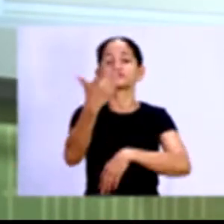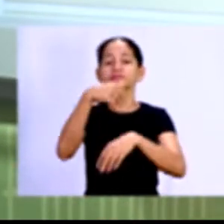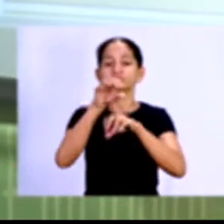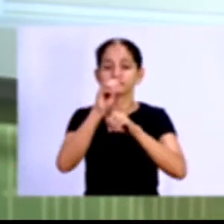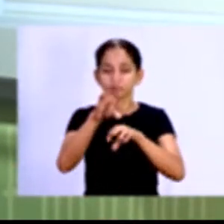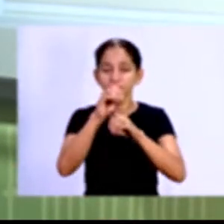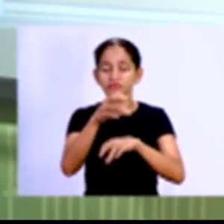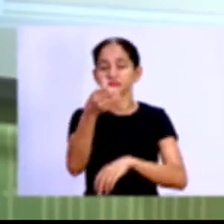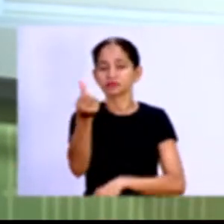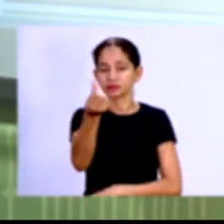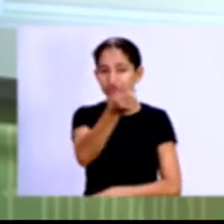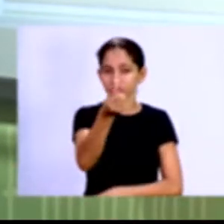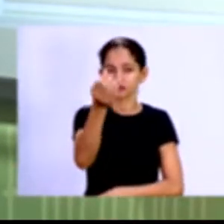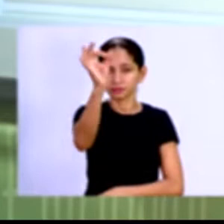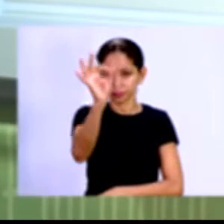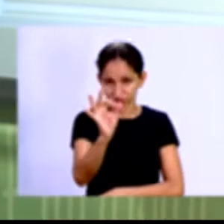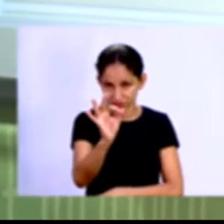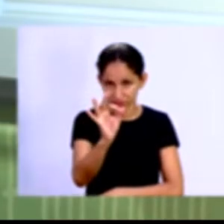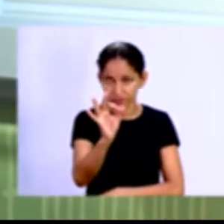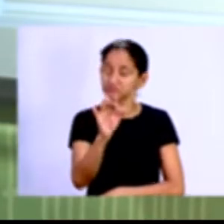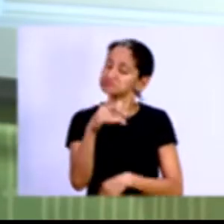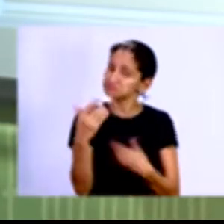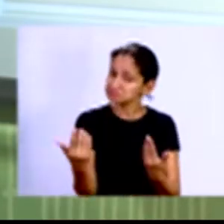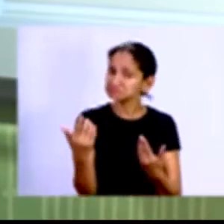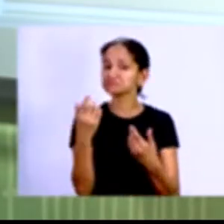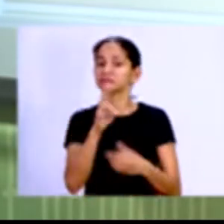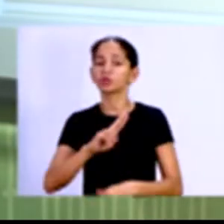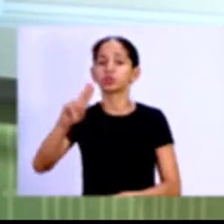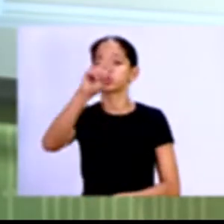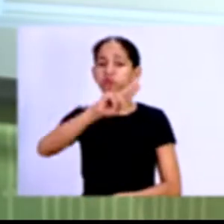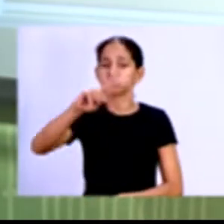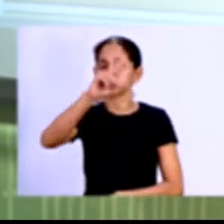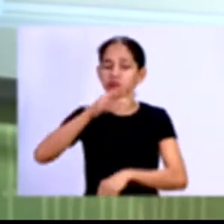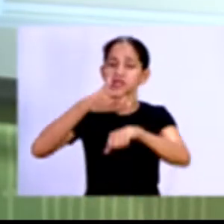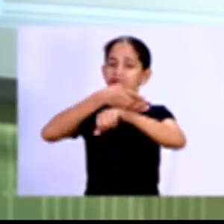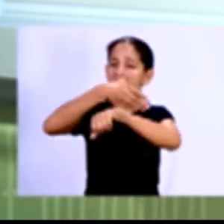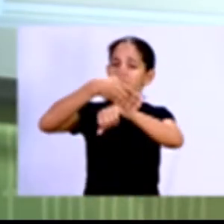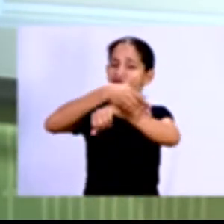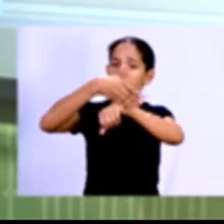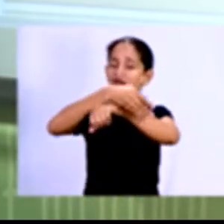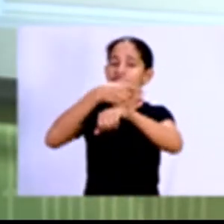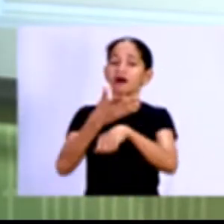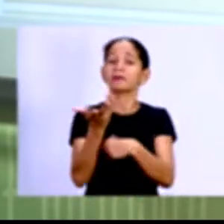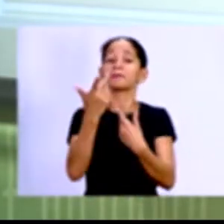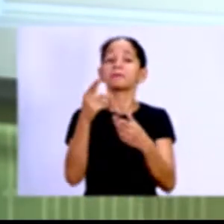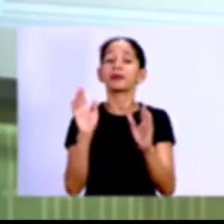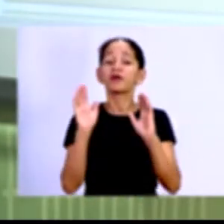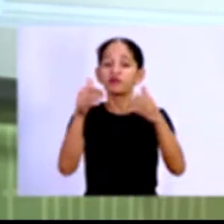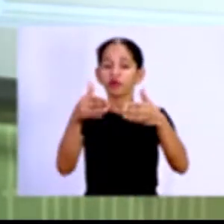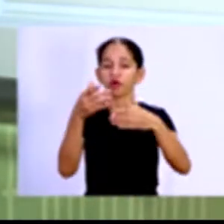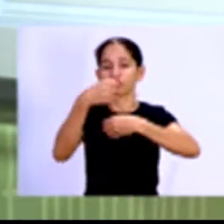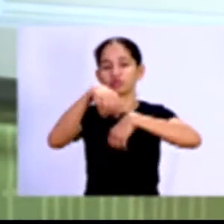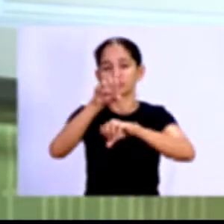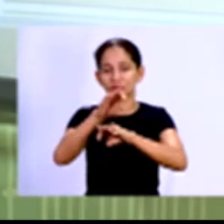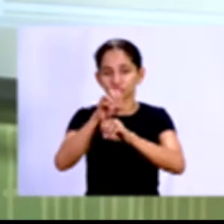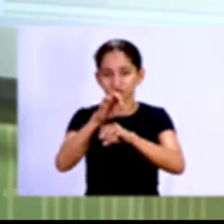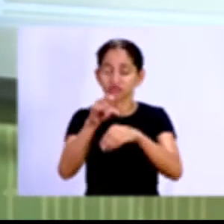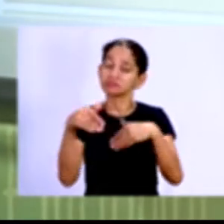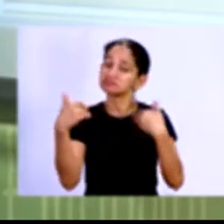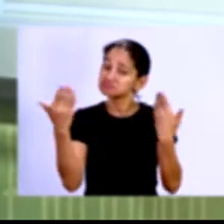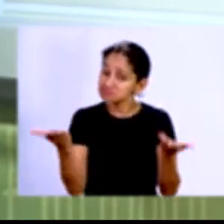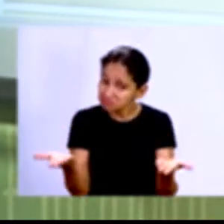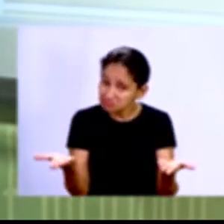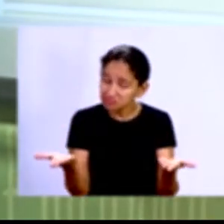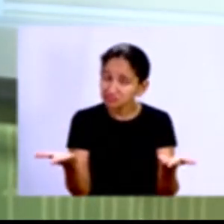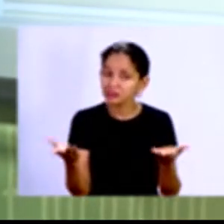com 66% de usuários que acessam a rede mundial de computadores com a